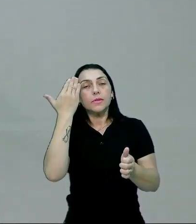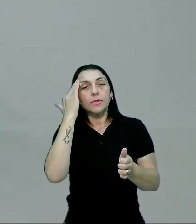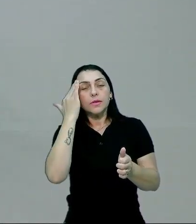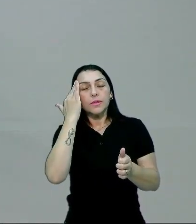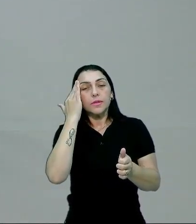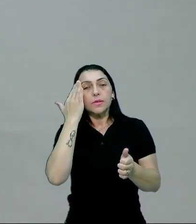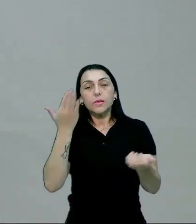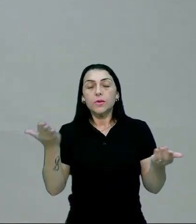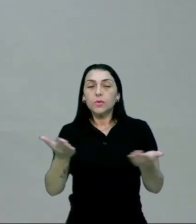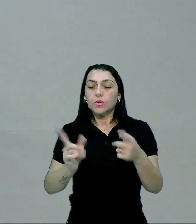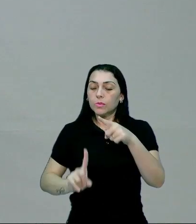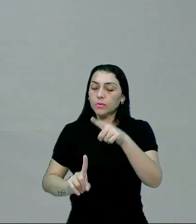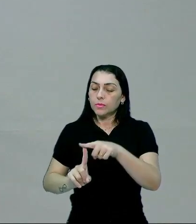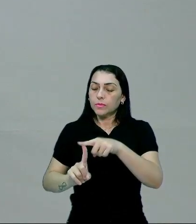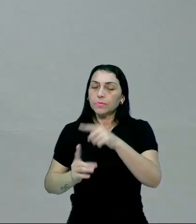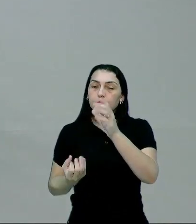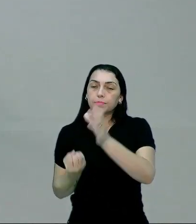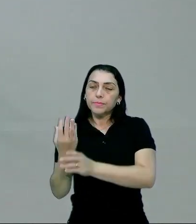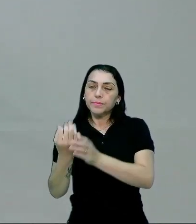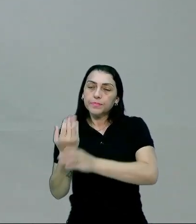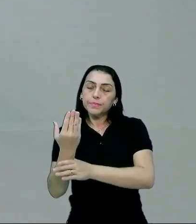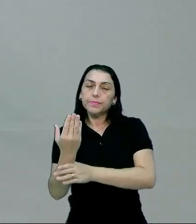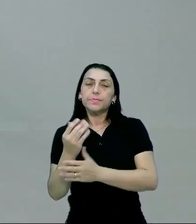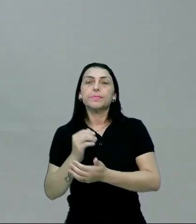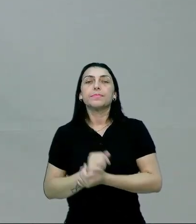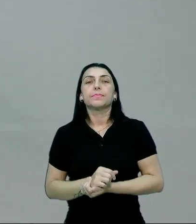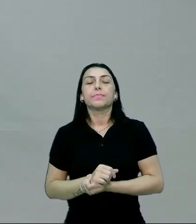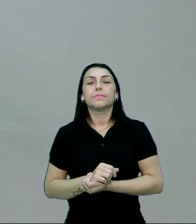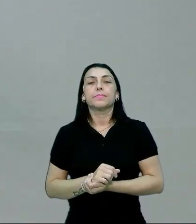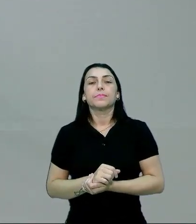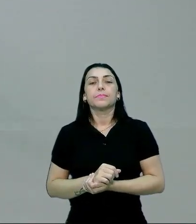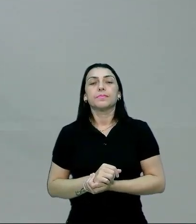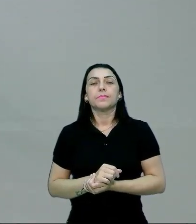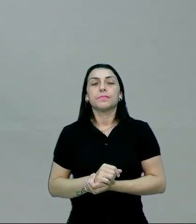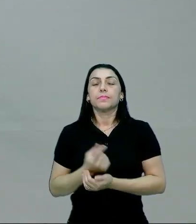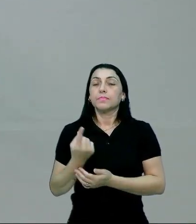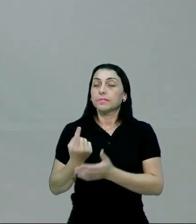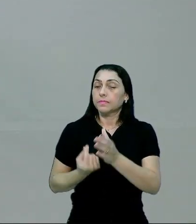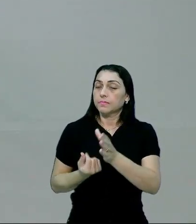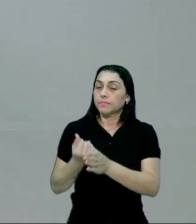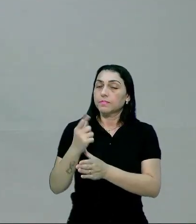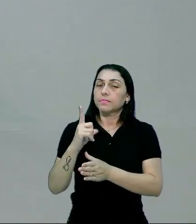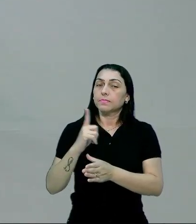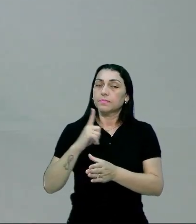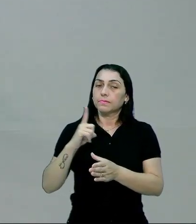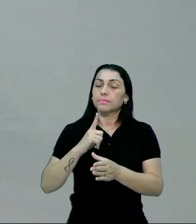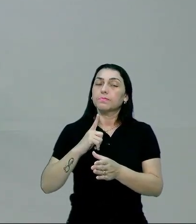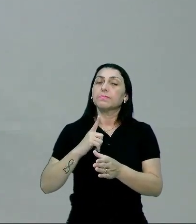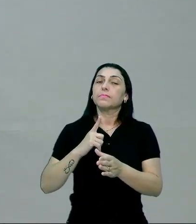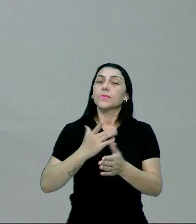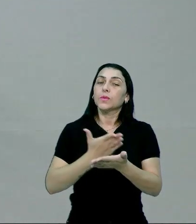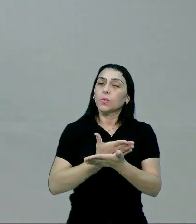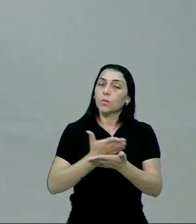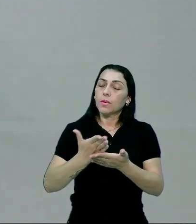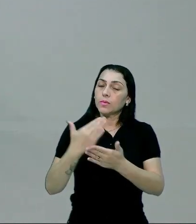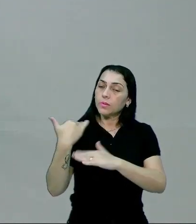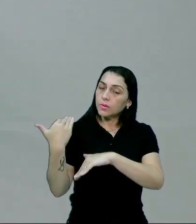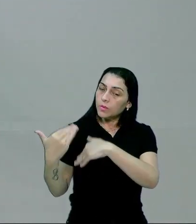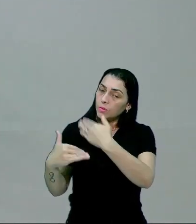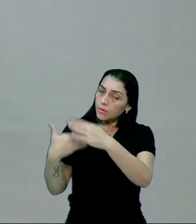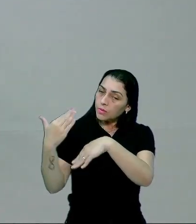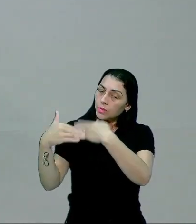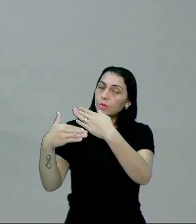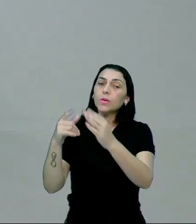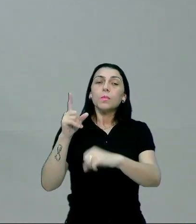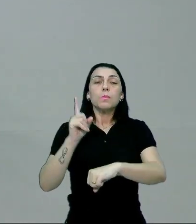que o atual modo de produção, que é o modo de produção capitalista, ele teve a sua gênese, teve o seu desenvolvimento,